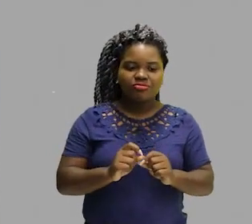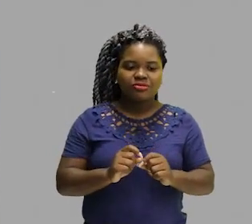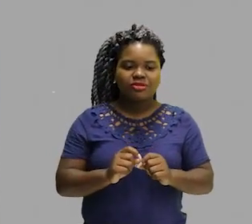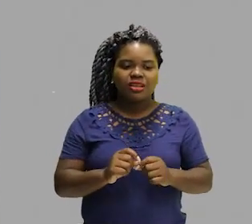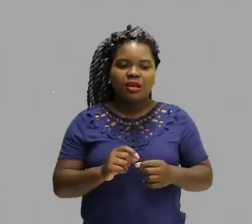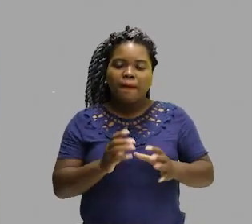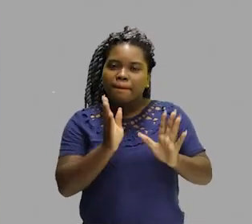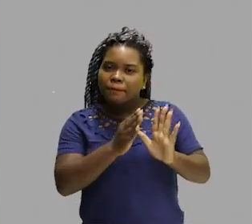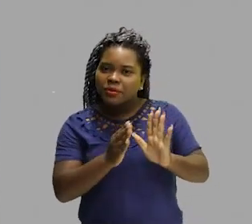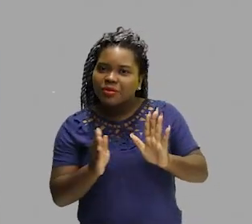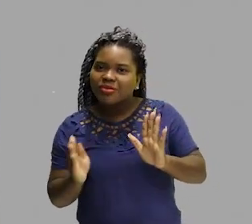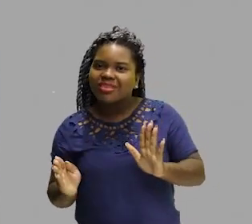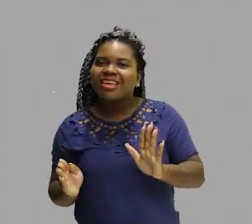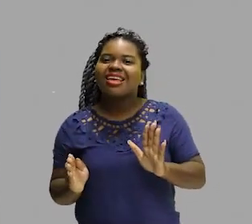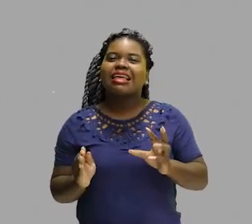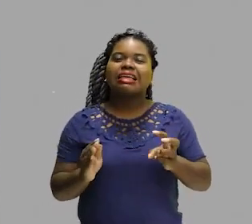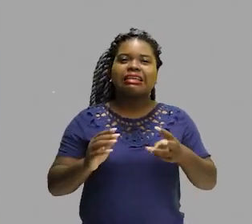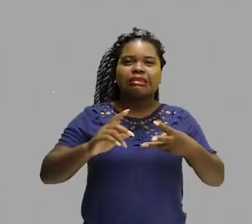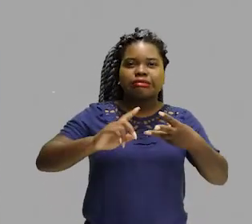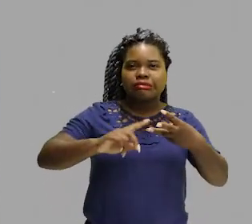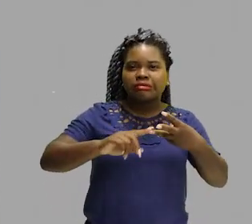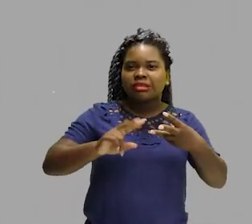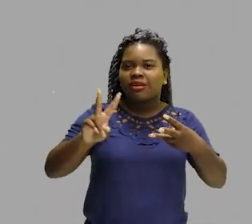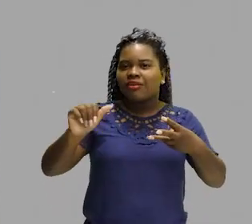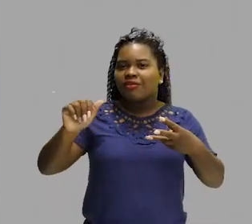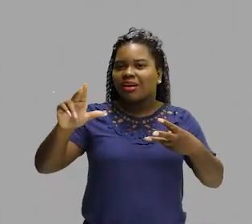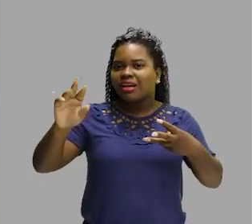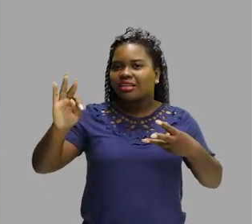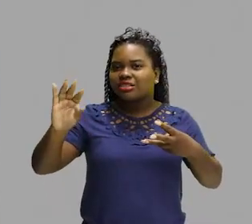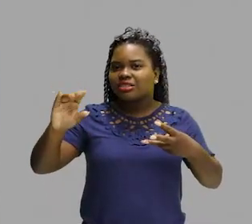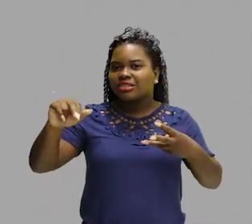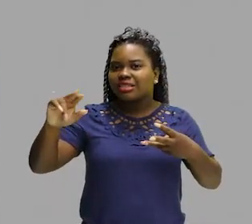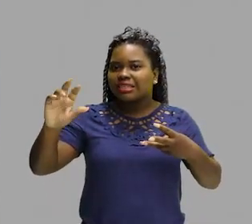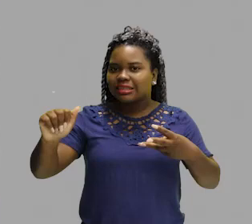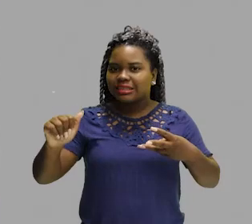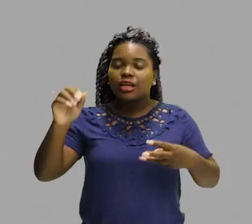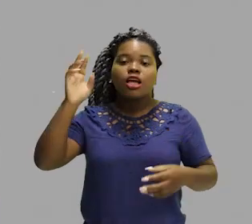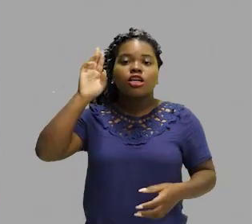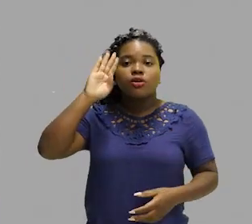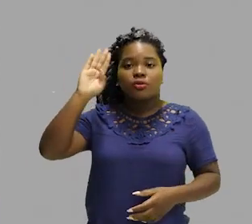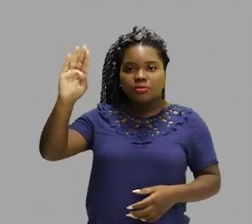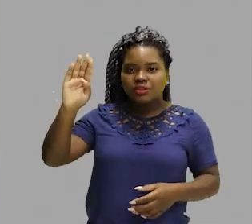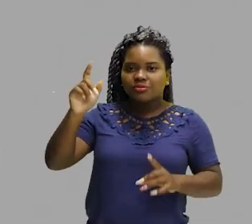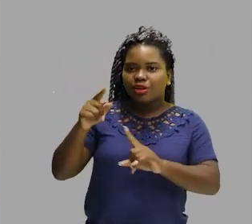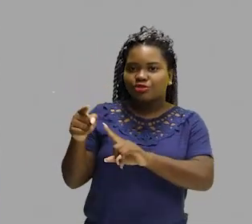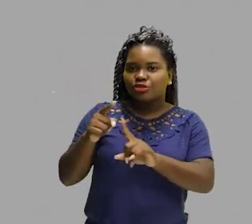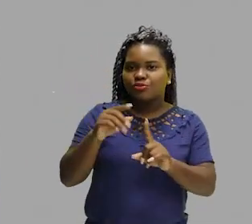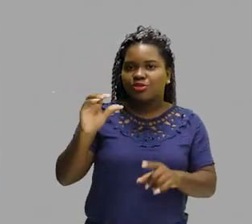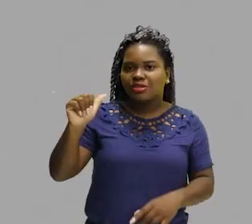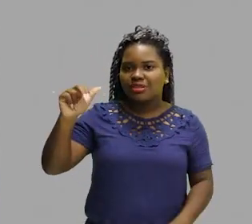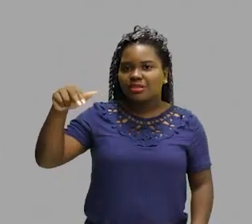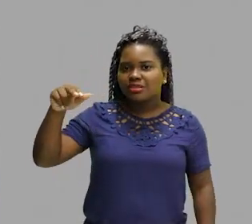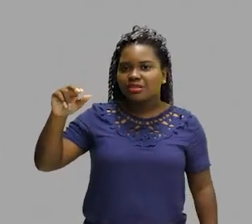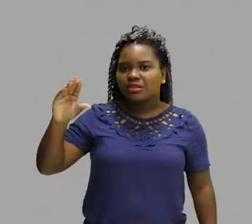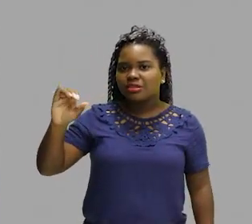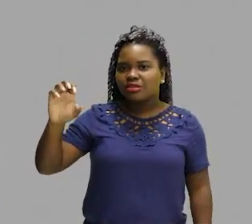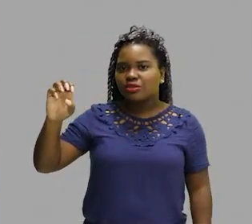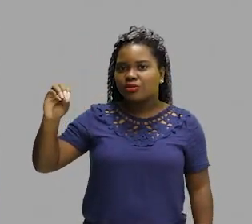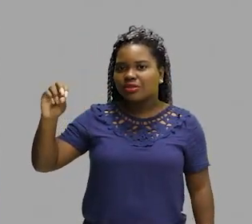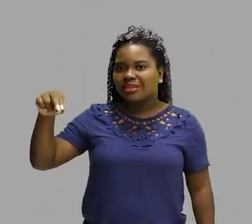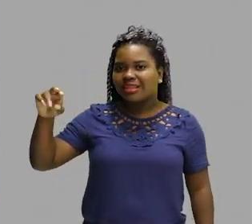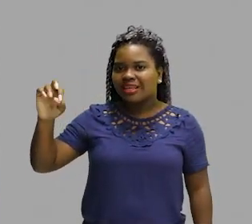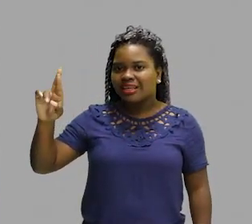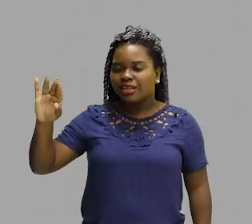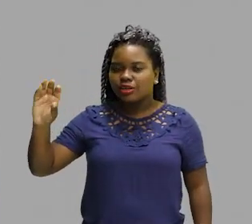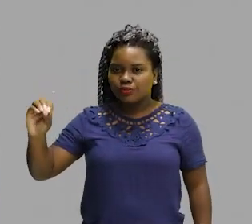da Biblioteca Nacional e cancioneiro da Vaticana. São os principais cancioneiros que se estudam, nós já vimos isso em aulas